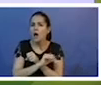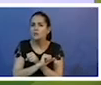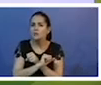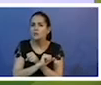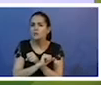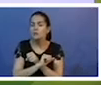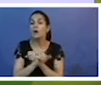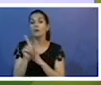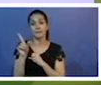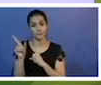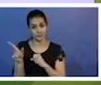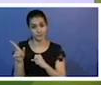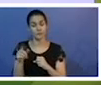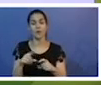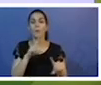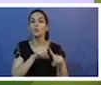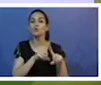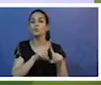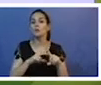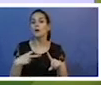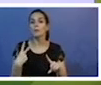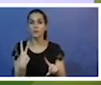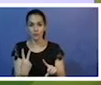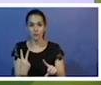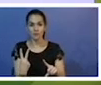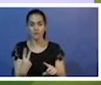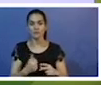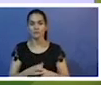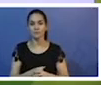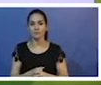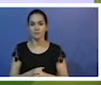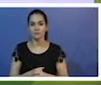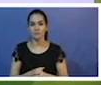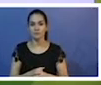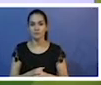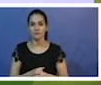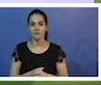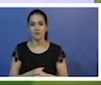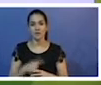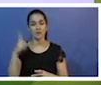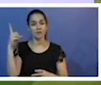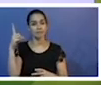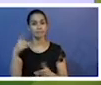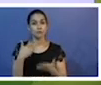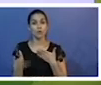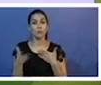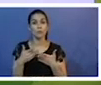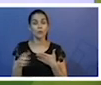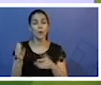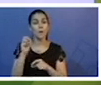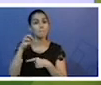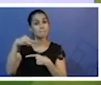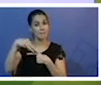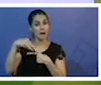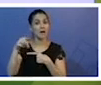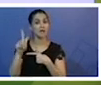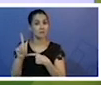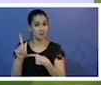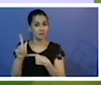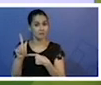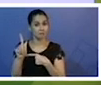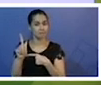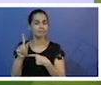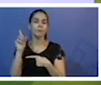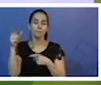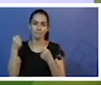está multiplicado por 2, né? Tá vendo? 2NO3. E aqui sobrou o magnésio. A gente tem que colocar as